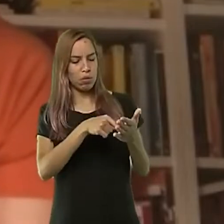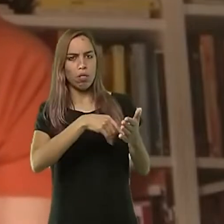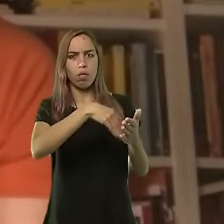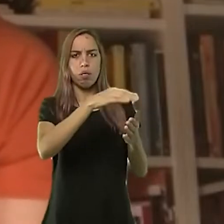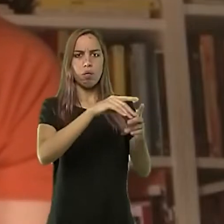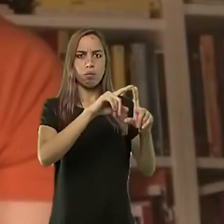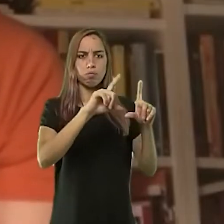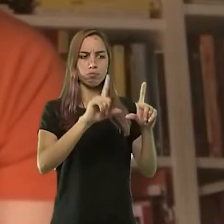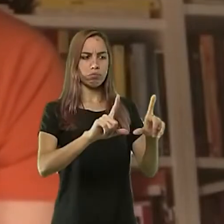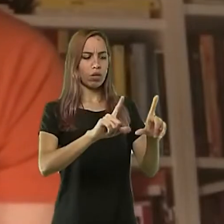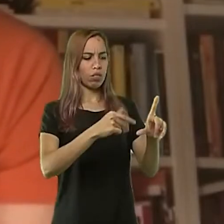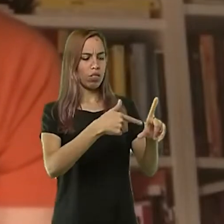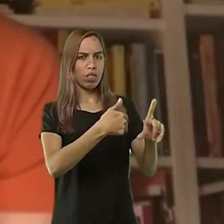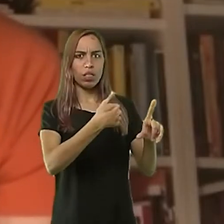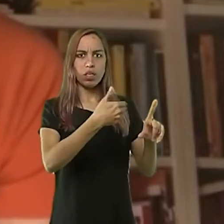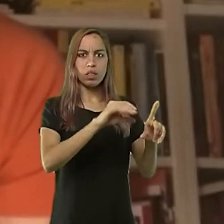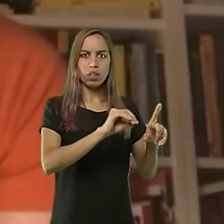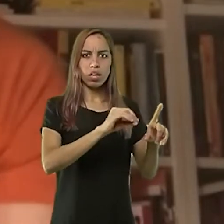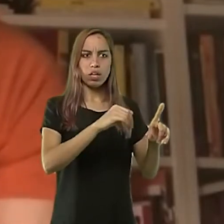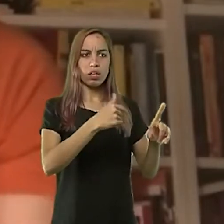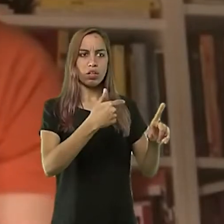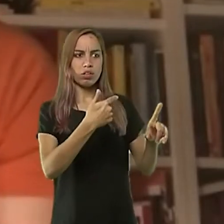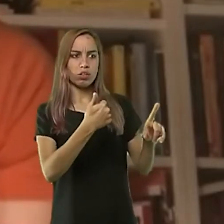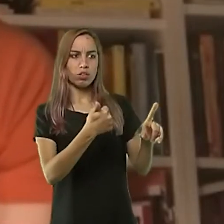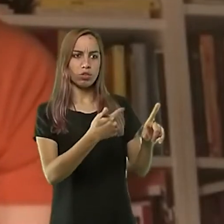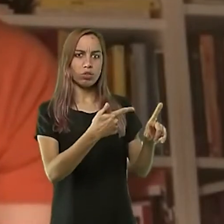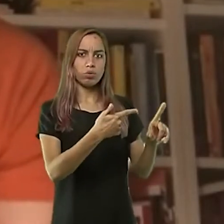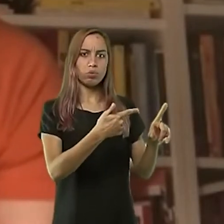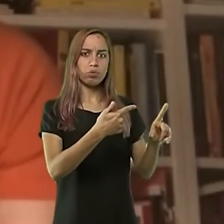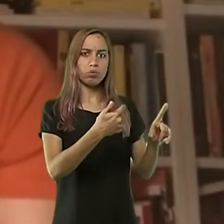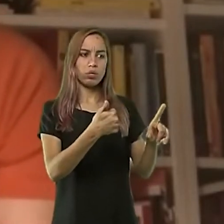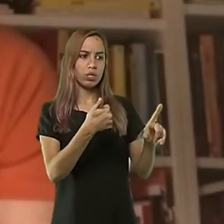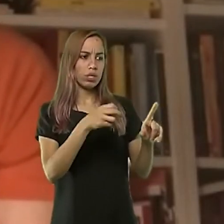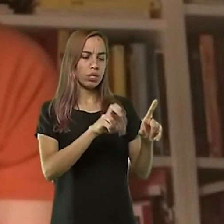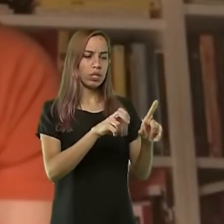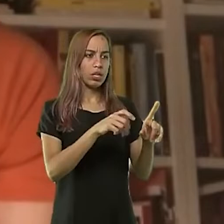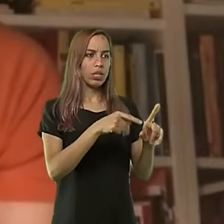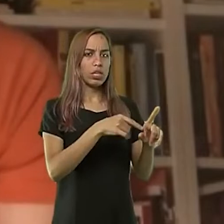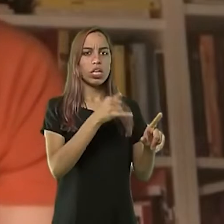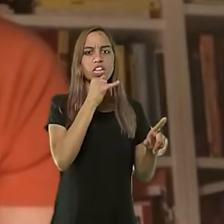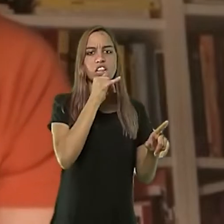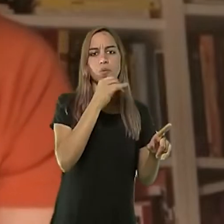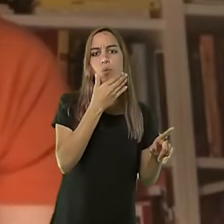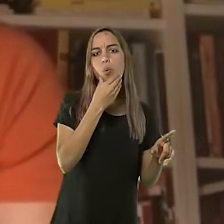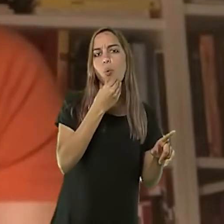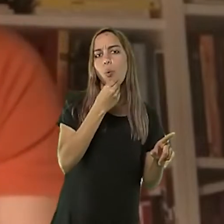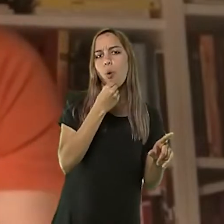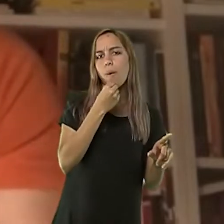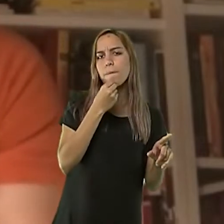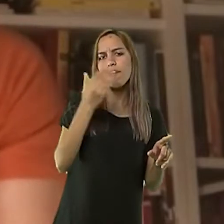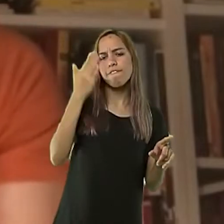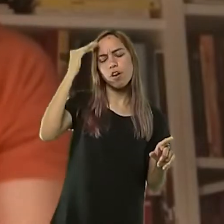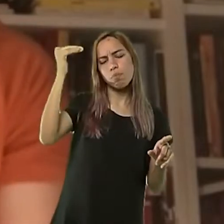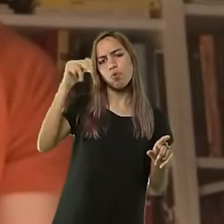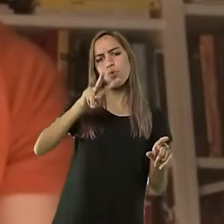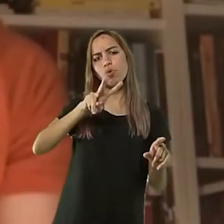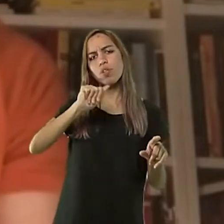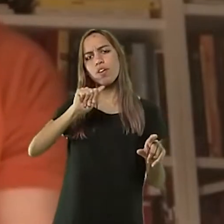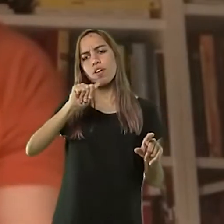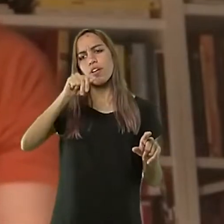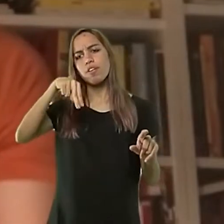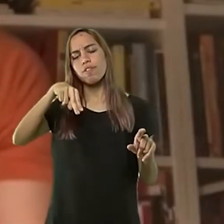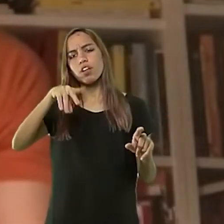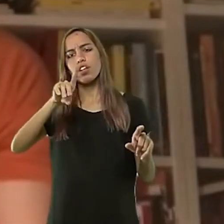quadro, e sabemos que Van Gogh pintava 3 numa manhã. E isto não quer dizer nada em relação à qualidade de